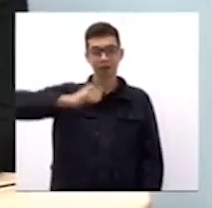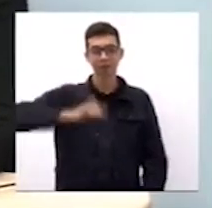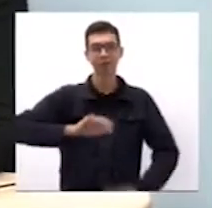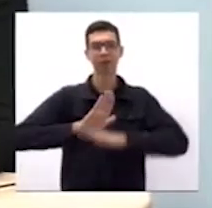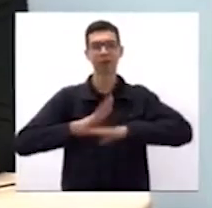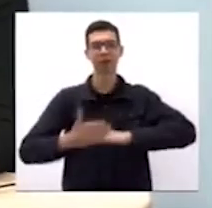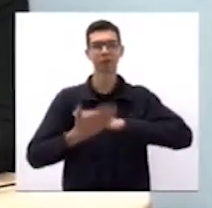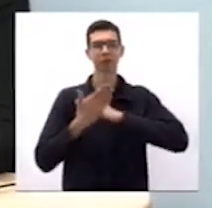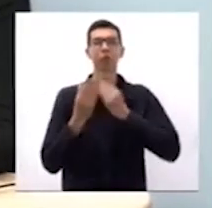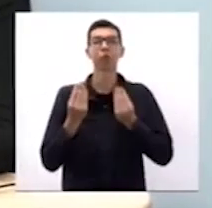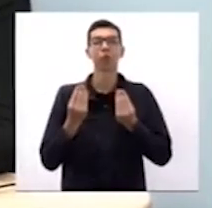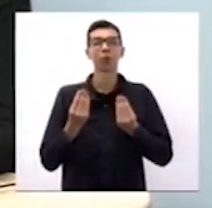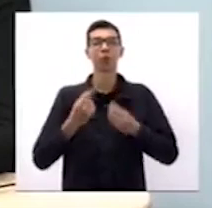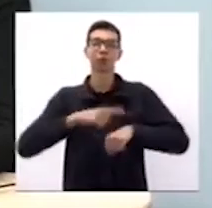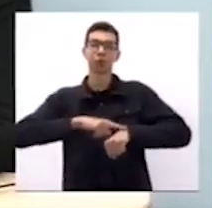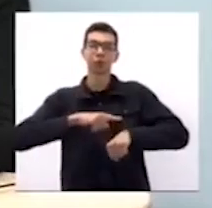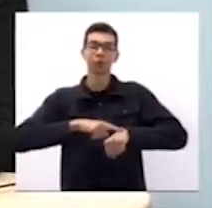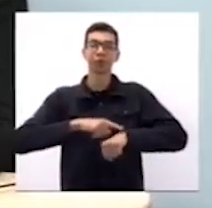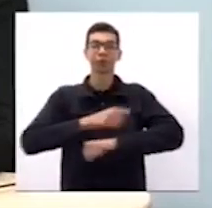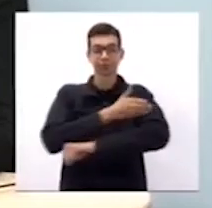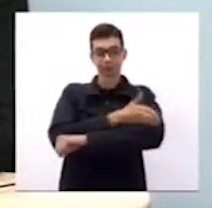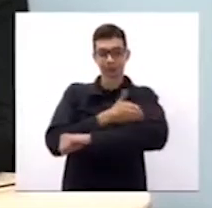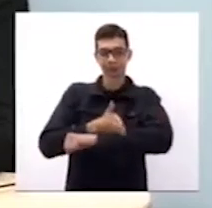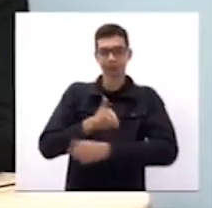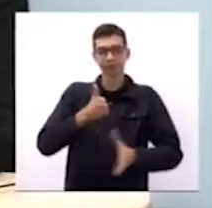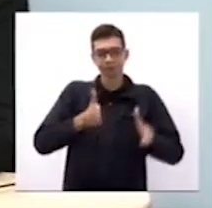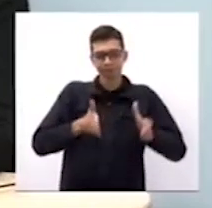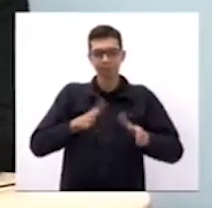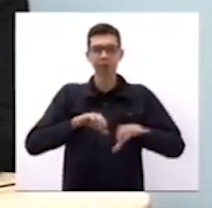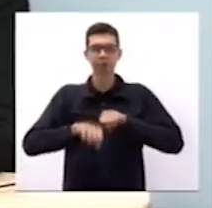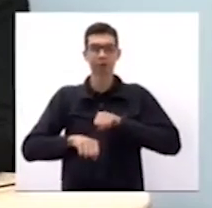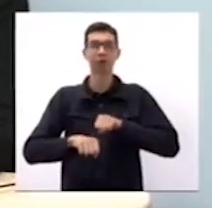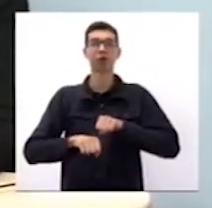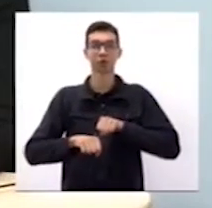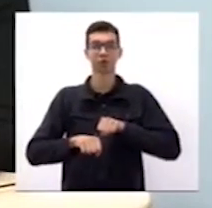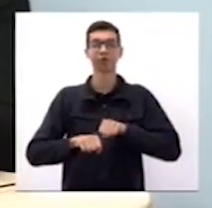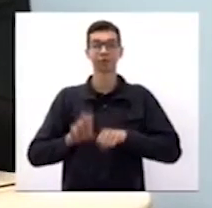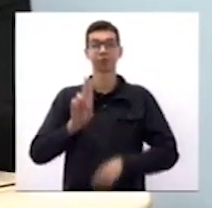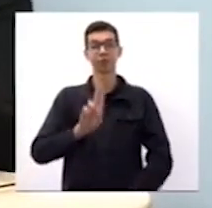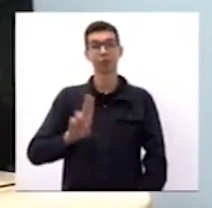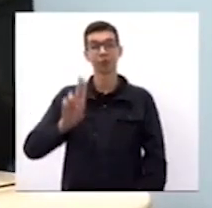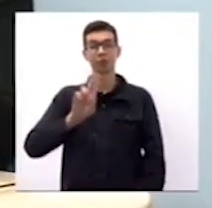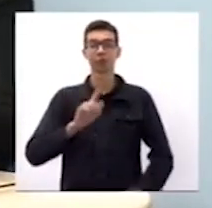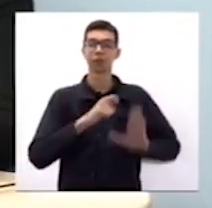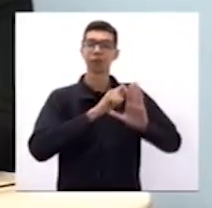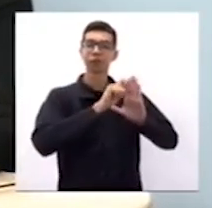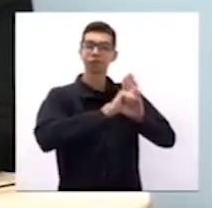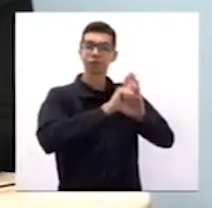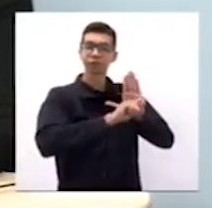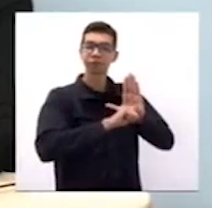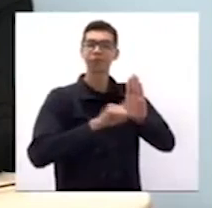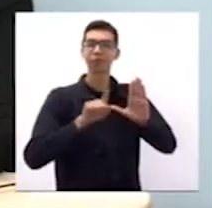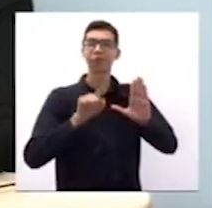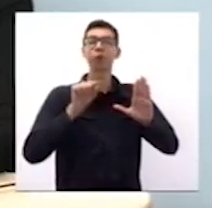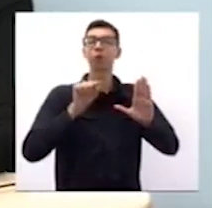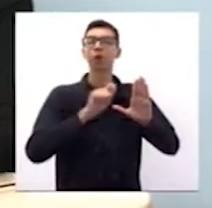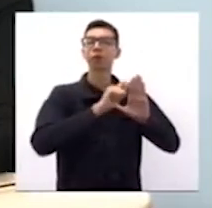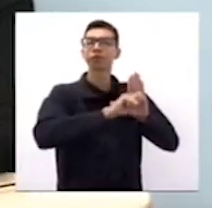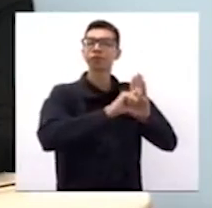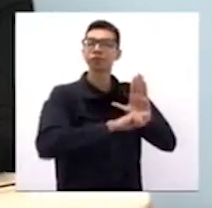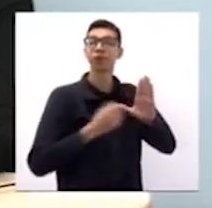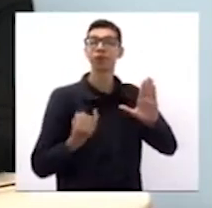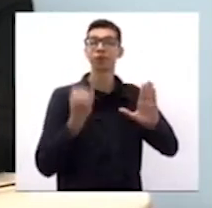esse percurso formativo, utilizando do instrumento diário de bordo, né? O que você anotou aí nesse diário de bordo